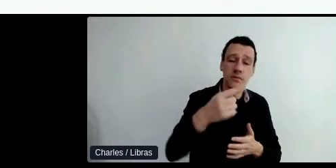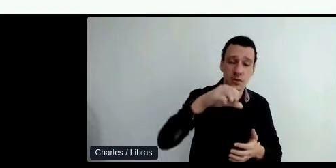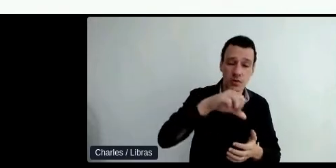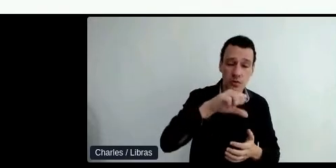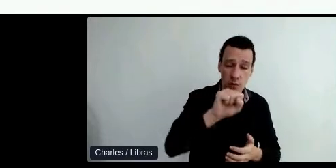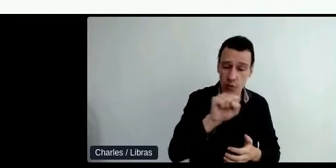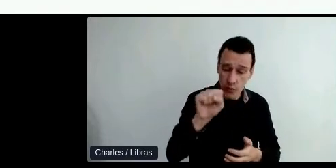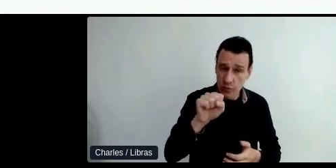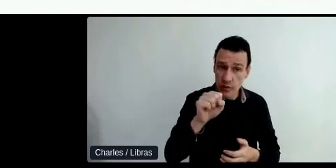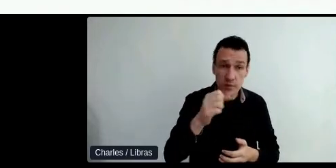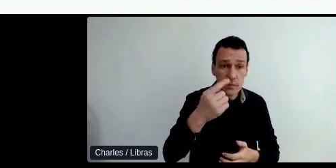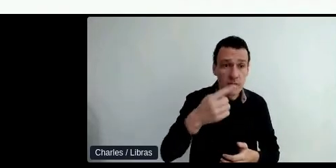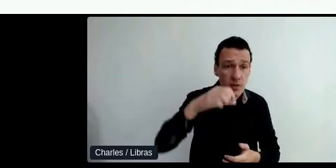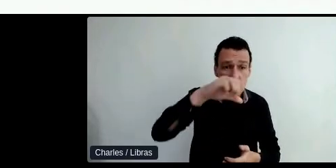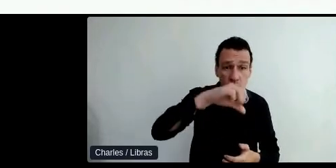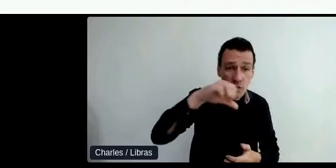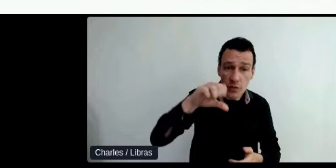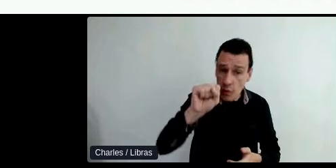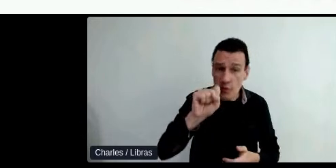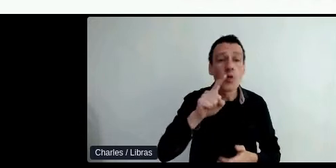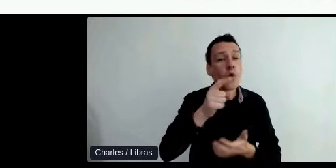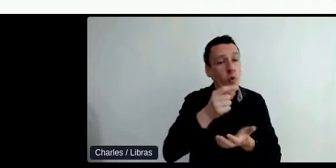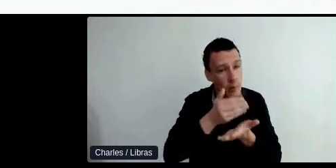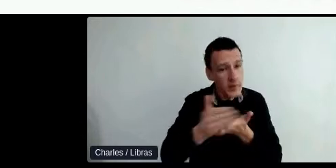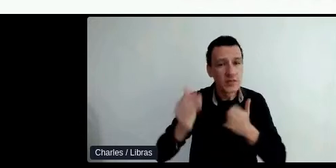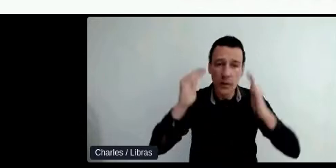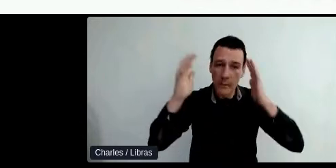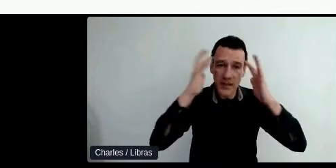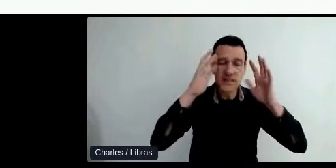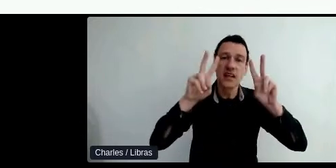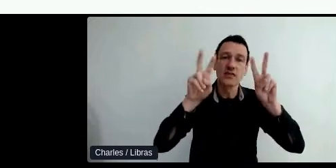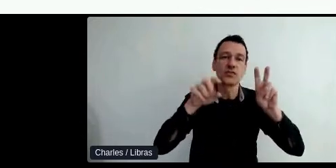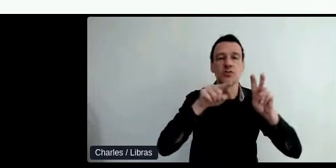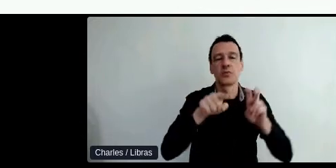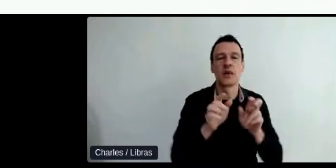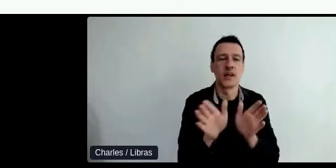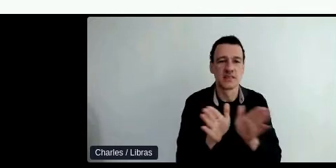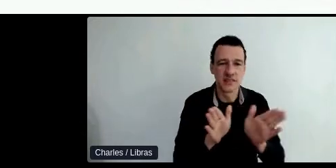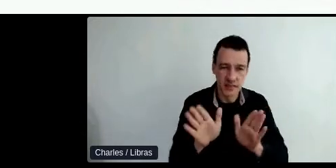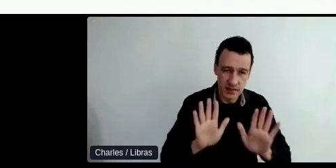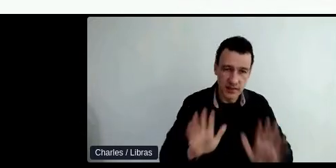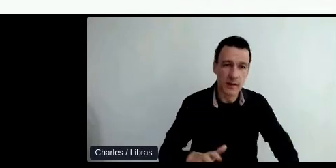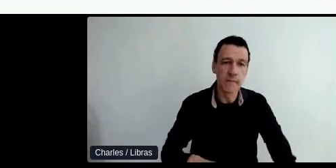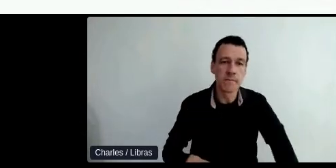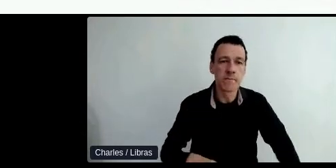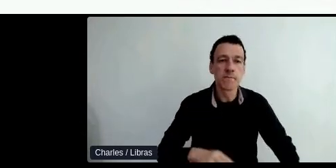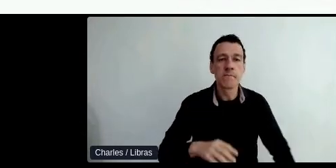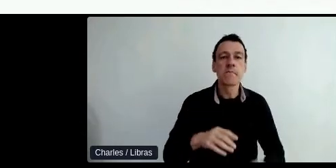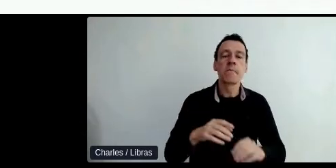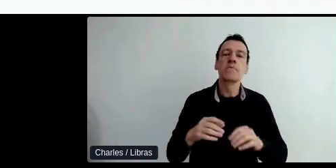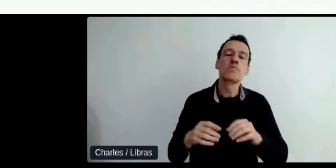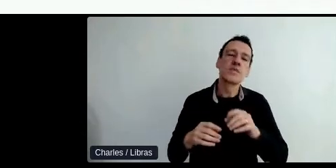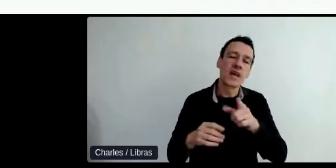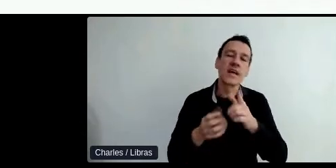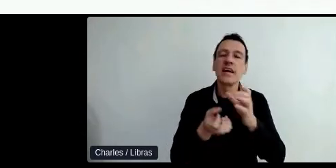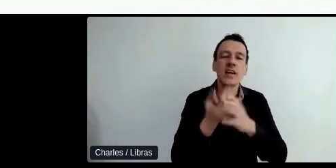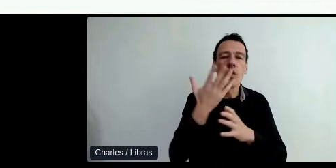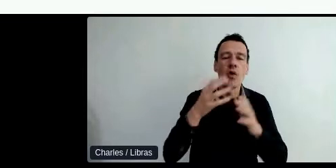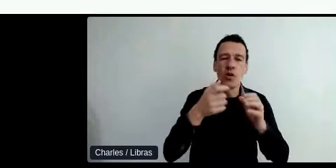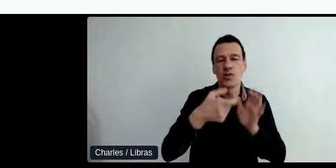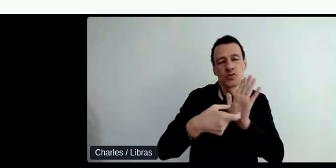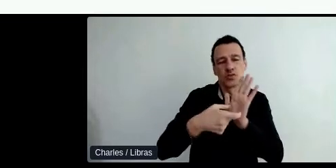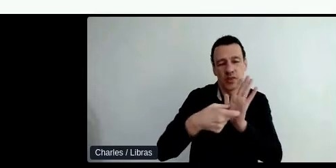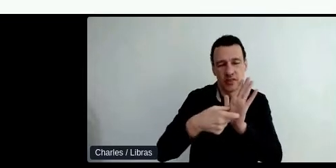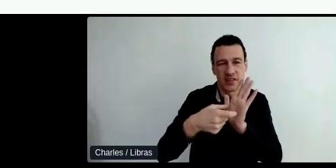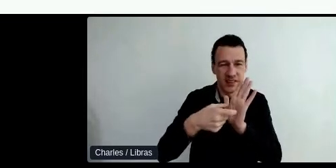da acessibilidade, que ela desenvolveu um software leitor de telas para muitos deficientes visuais aqui no